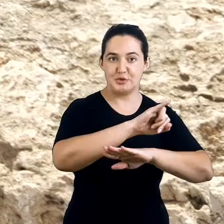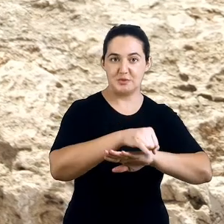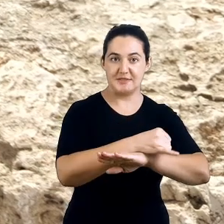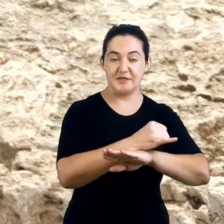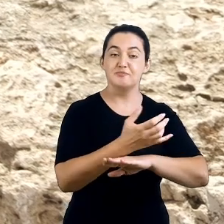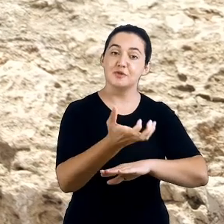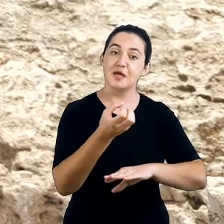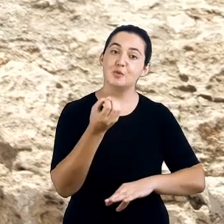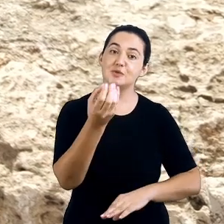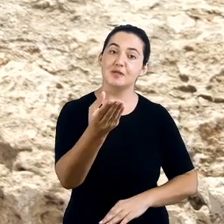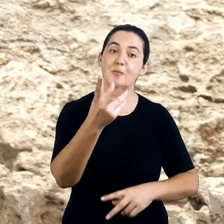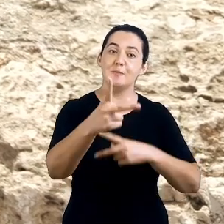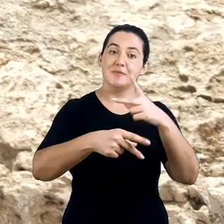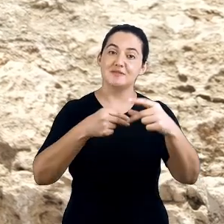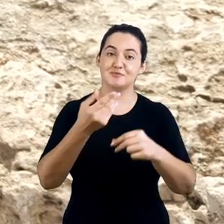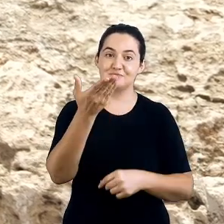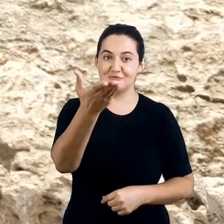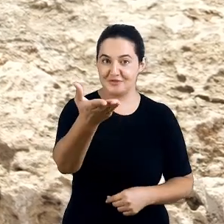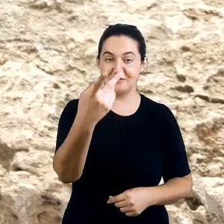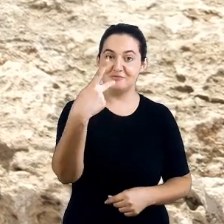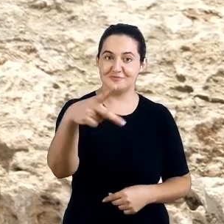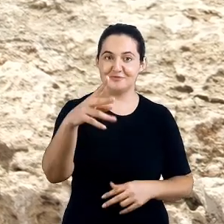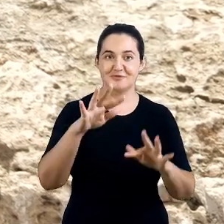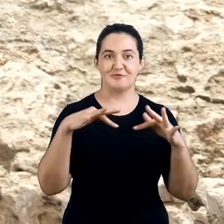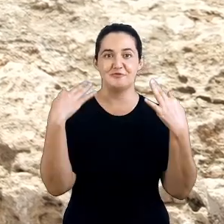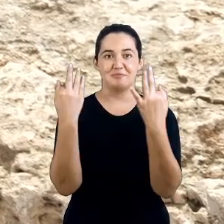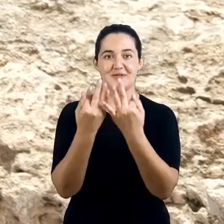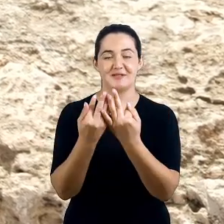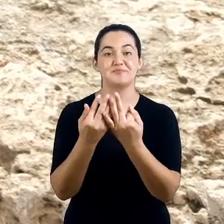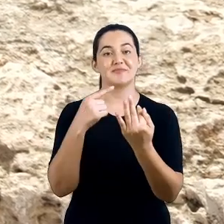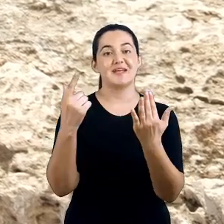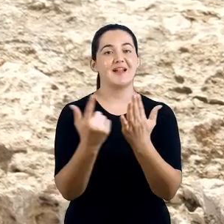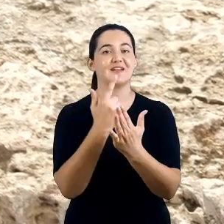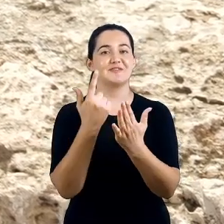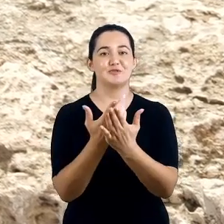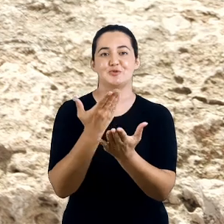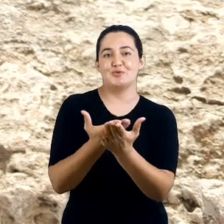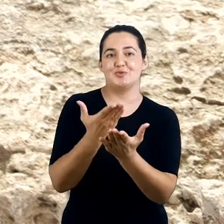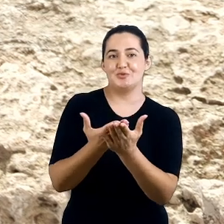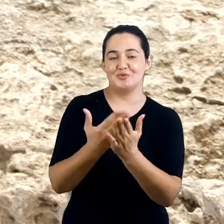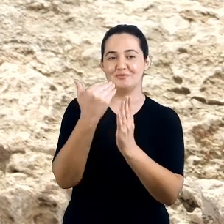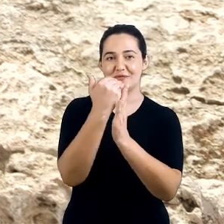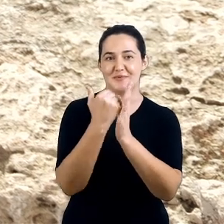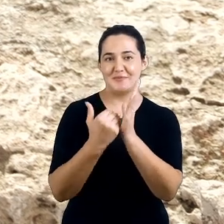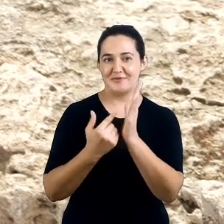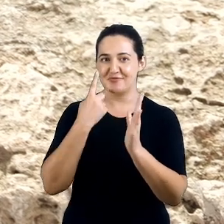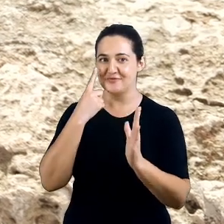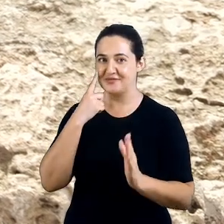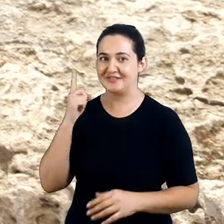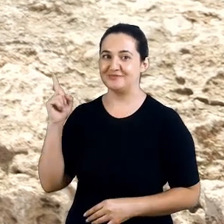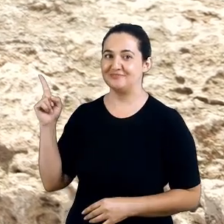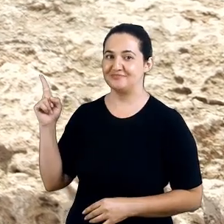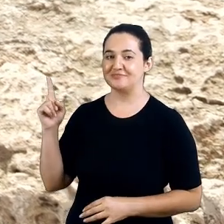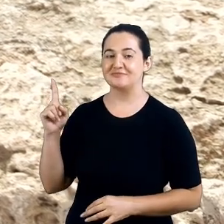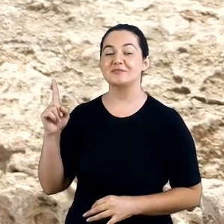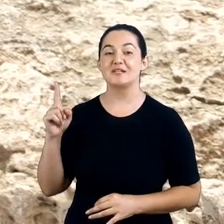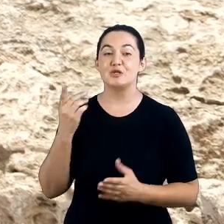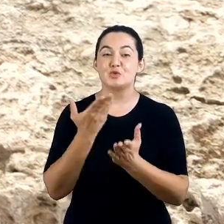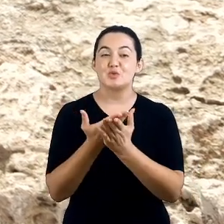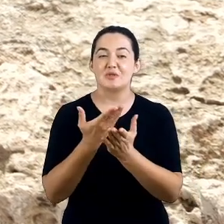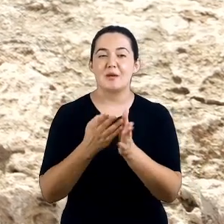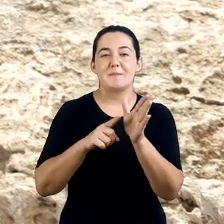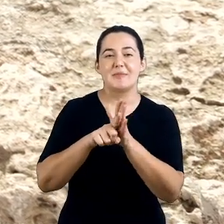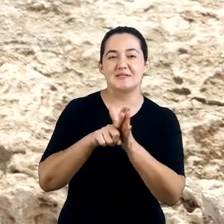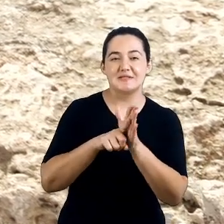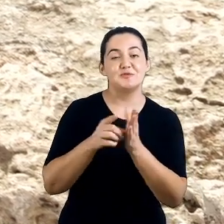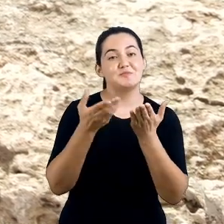quero dar um presente para você. Um presente para você e sua família. Eu estou falando do Guia de Estudos Evidências, preparado com todo carinho pela equipe